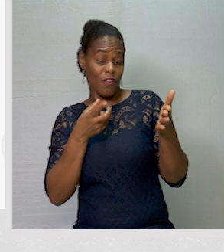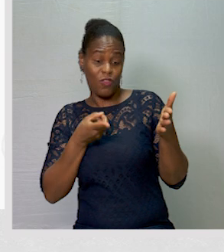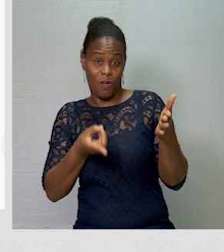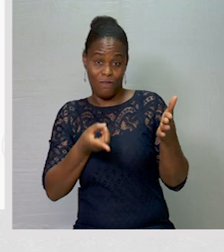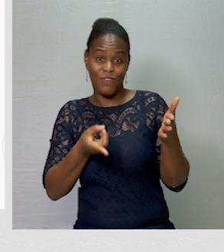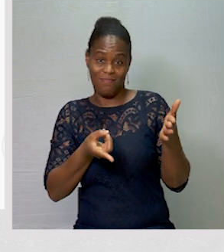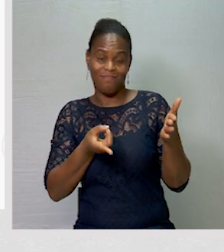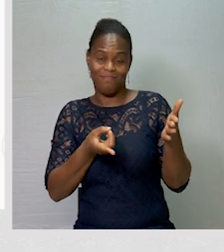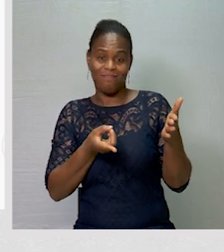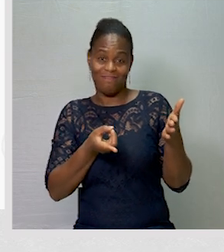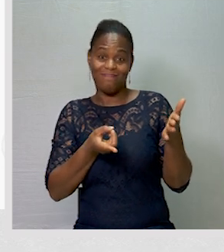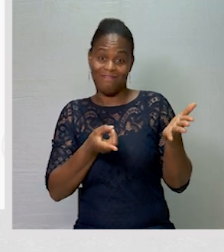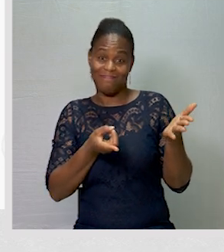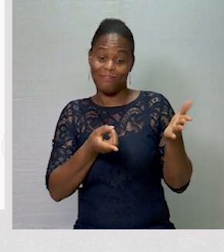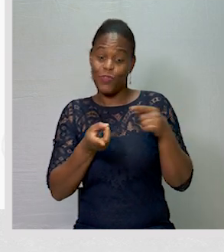349, 9,